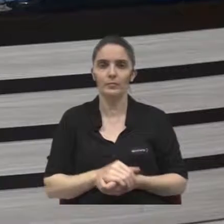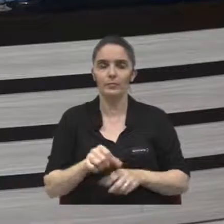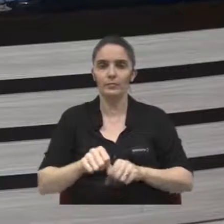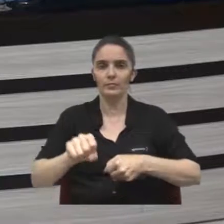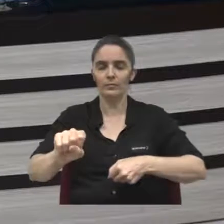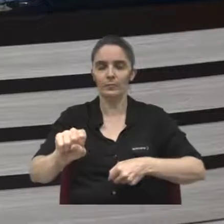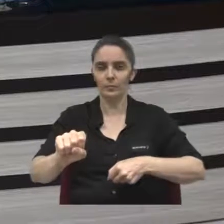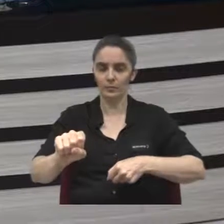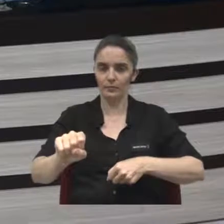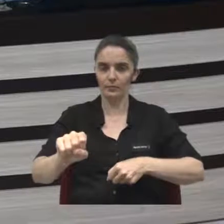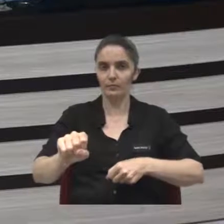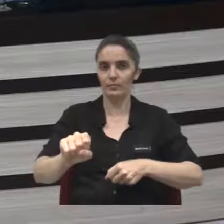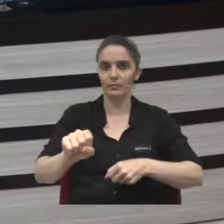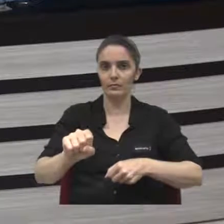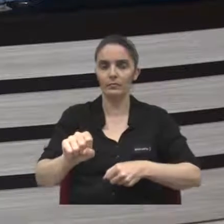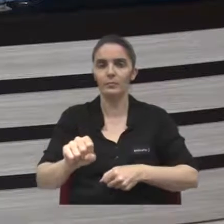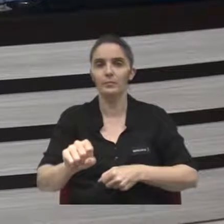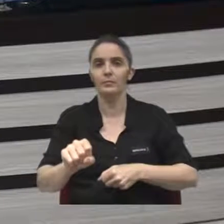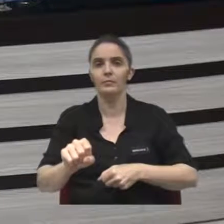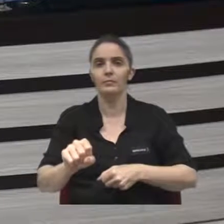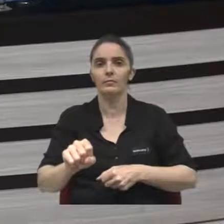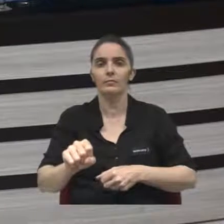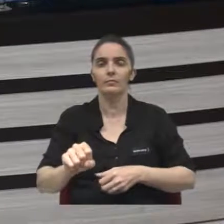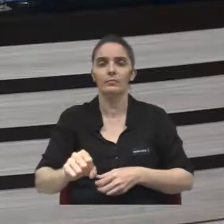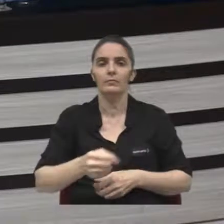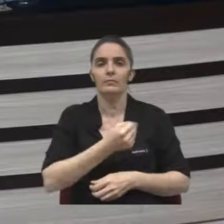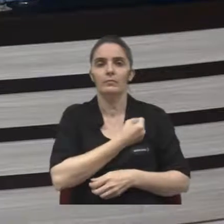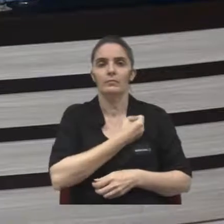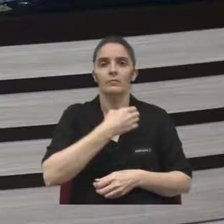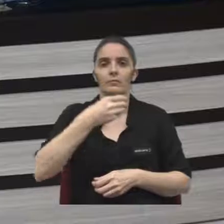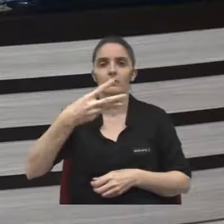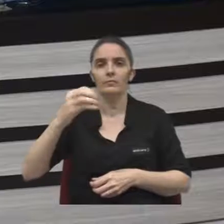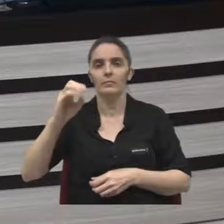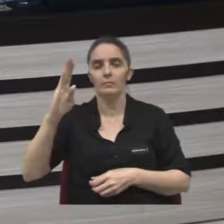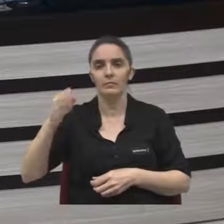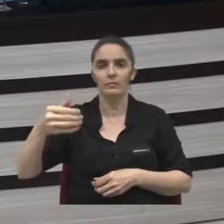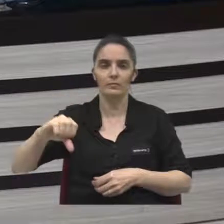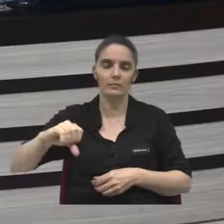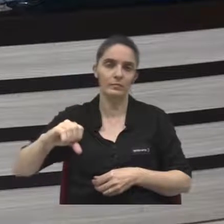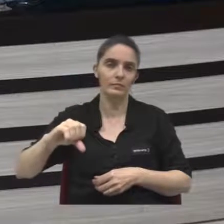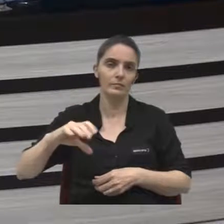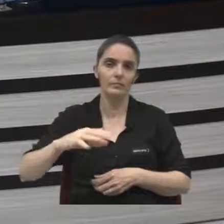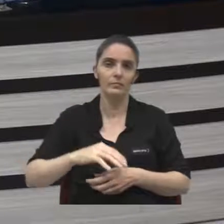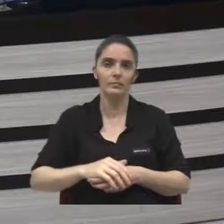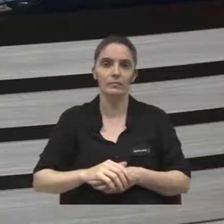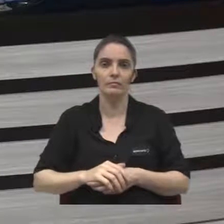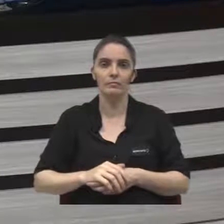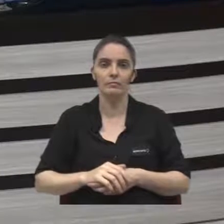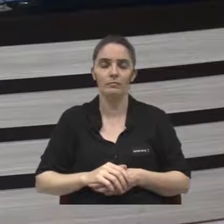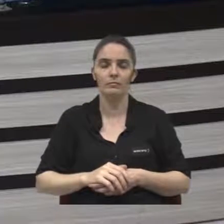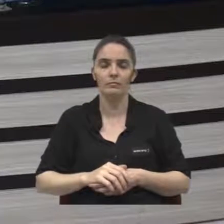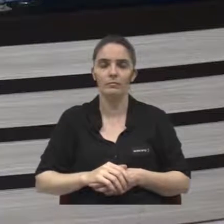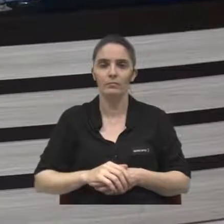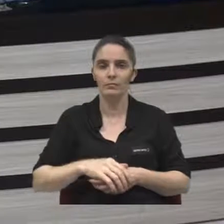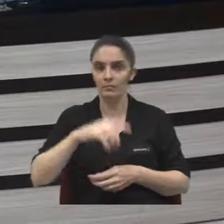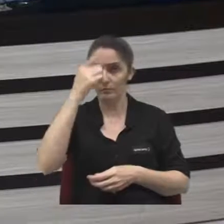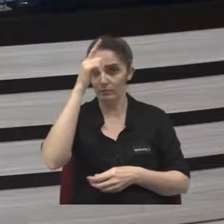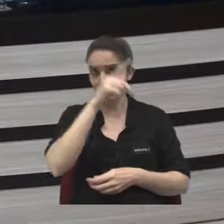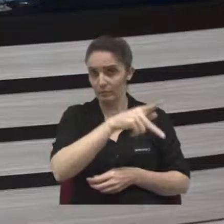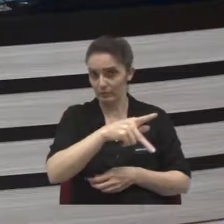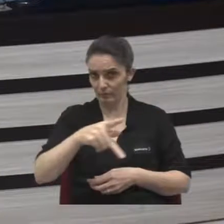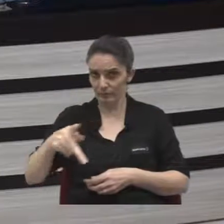Ofício CEURB número 030/2019, ao senhor Sidney Pascotto, presidente da Câmara